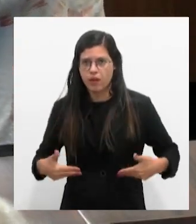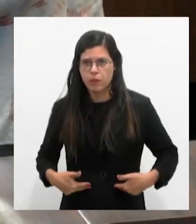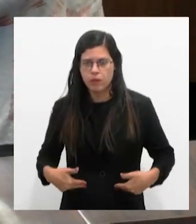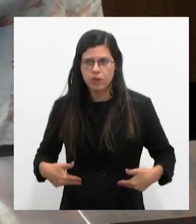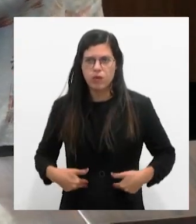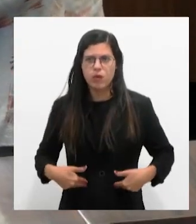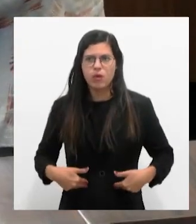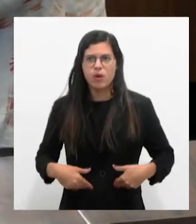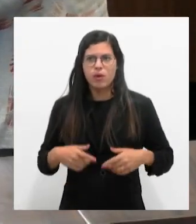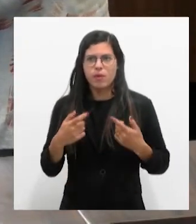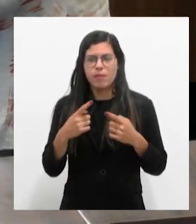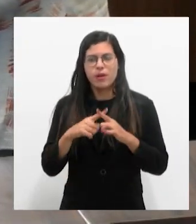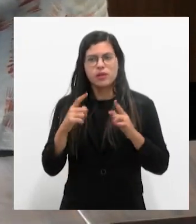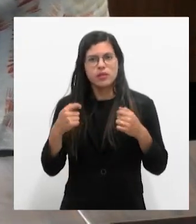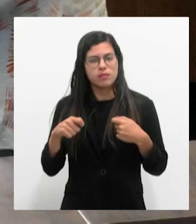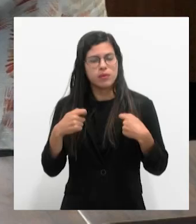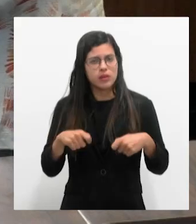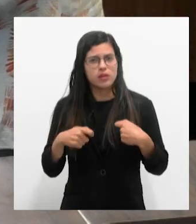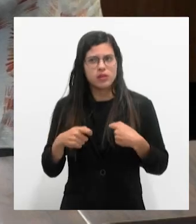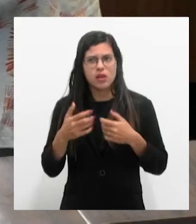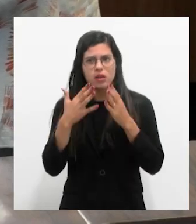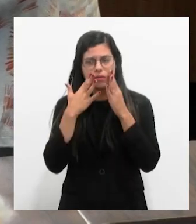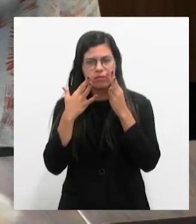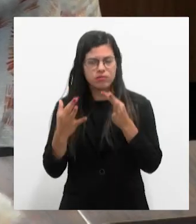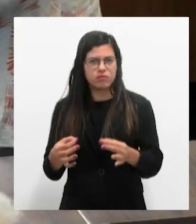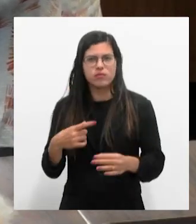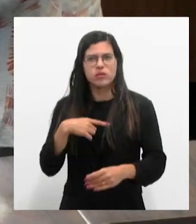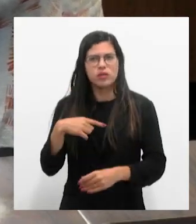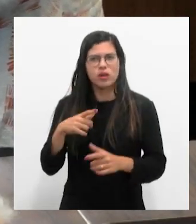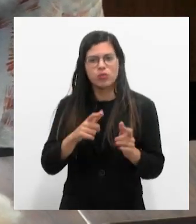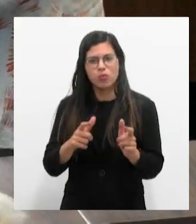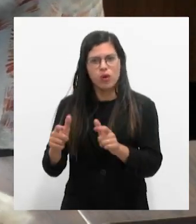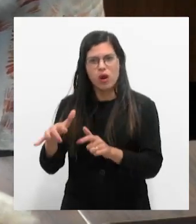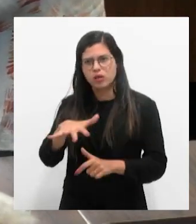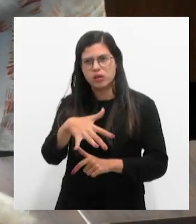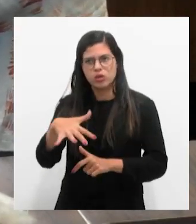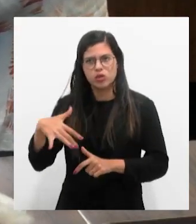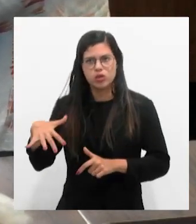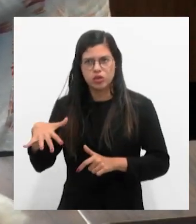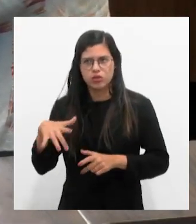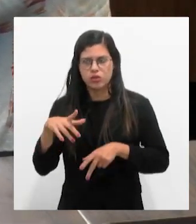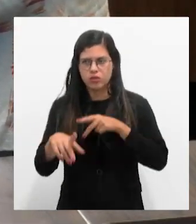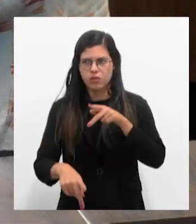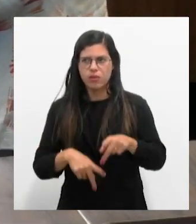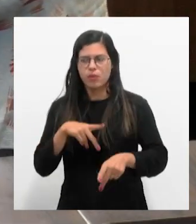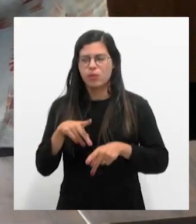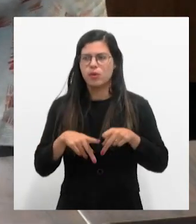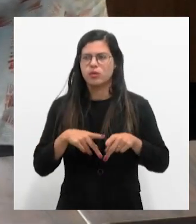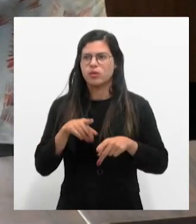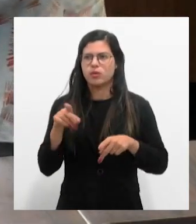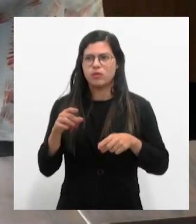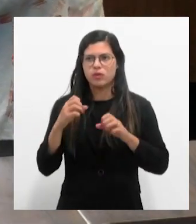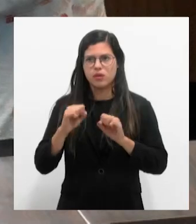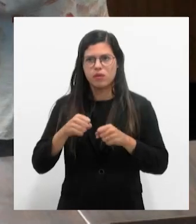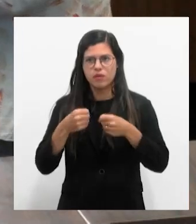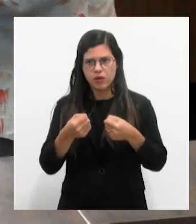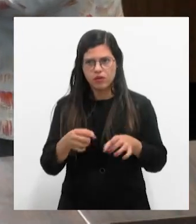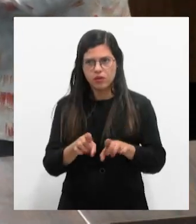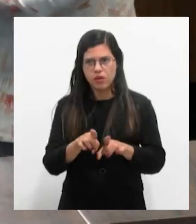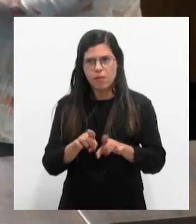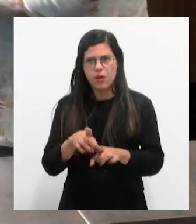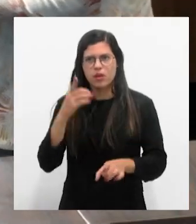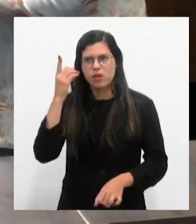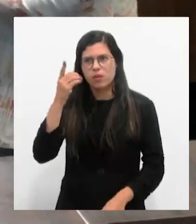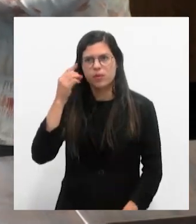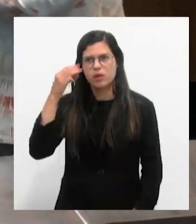atento, porque isso não é homogêneo. Há regiões, há setores da população, setores que Vossa Excelência defende, que a deputada Marina do